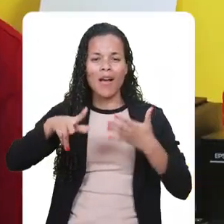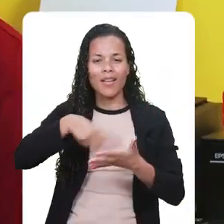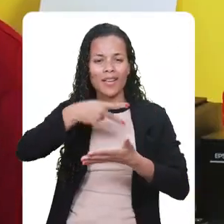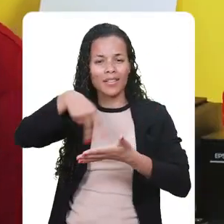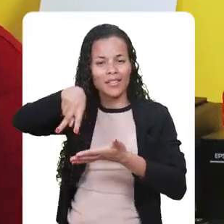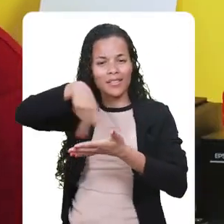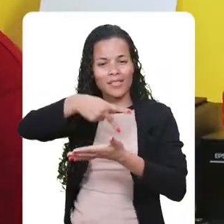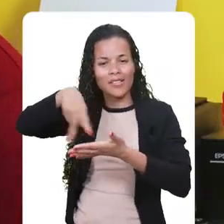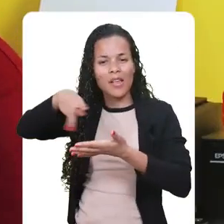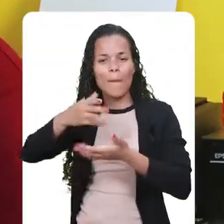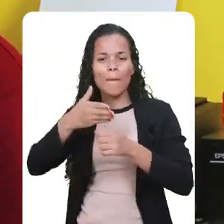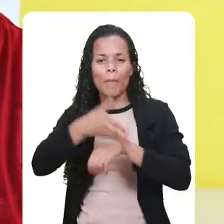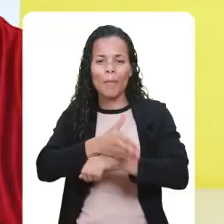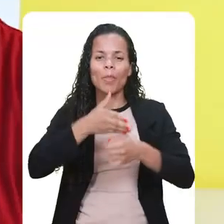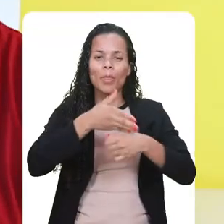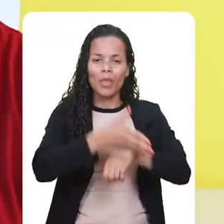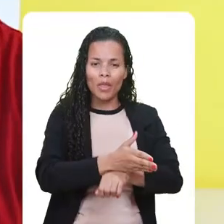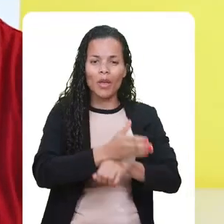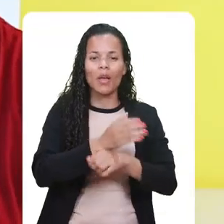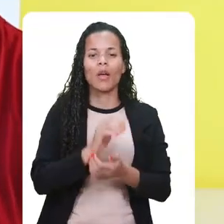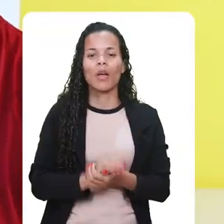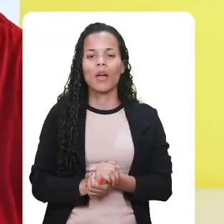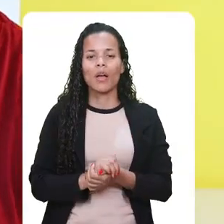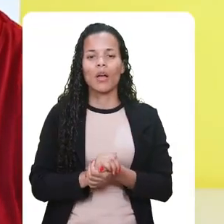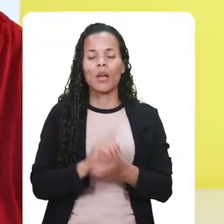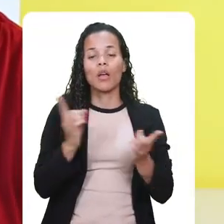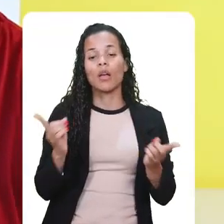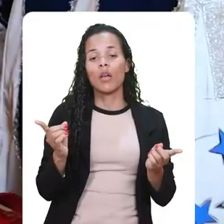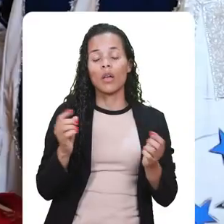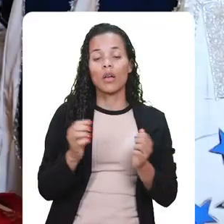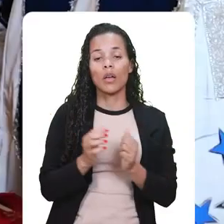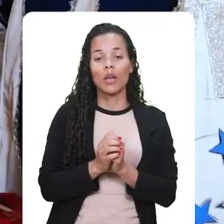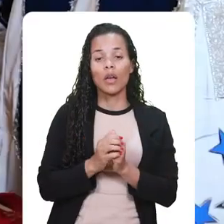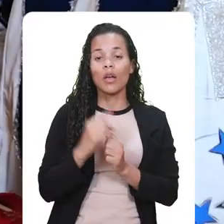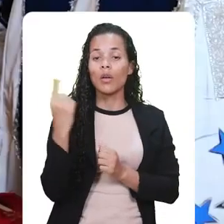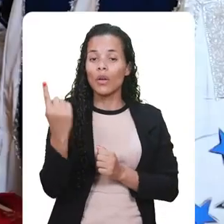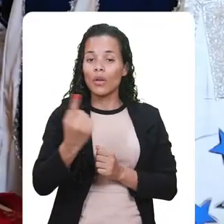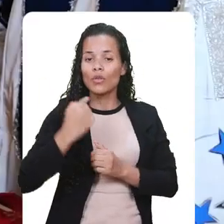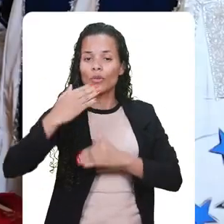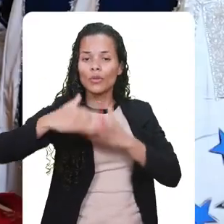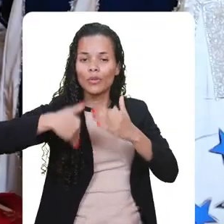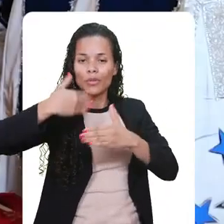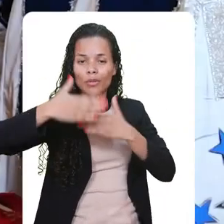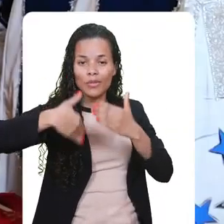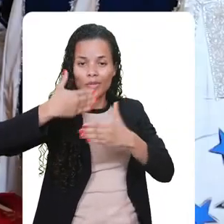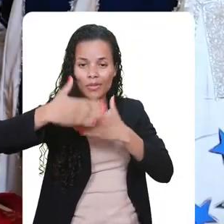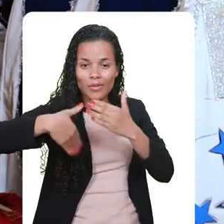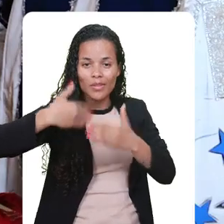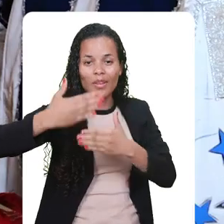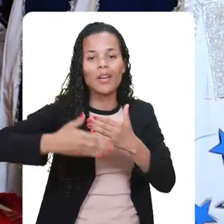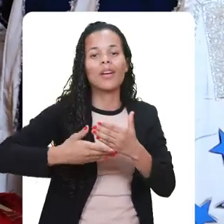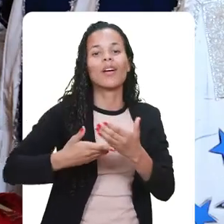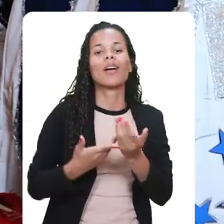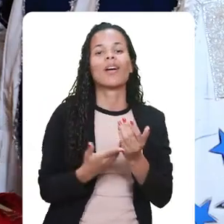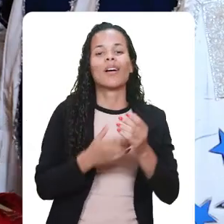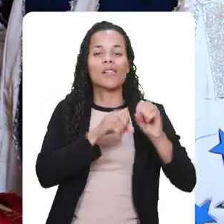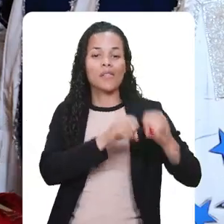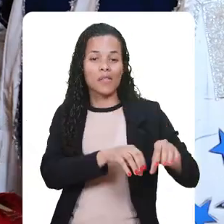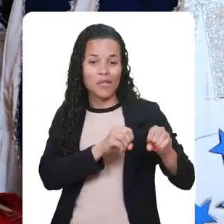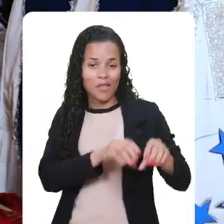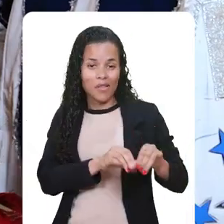tocando, dançando, participando ativamente. Então, a gente tem um processo muito